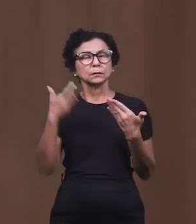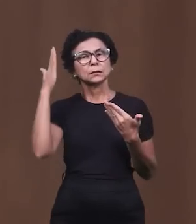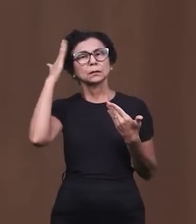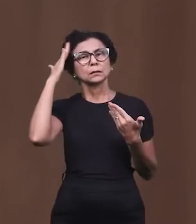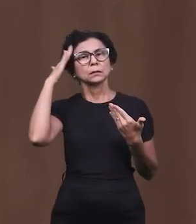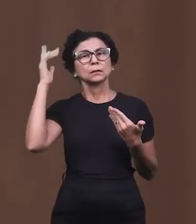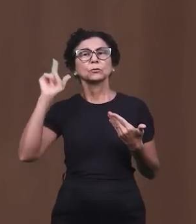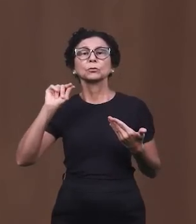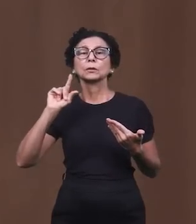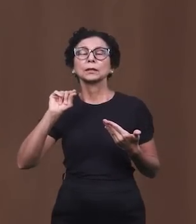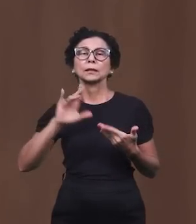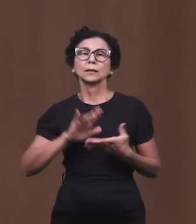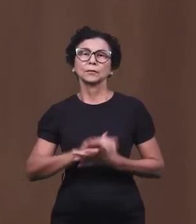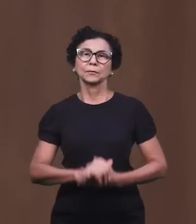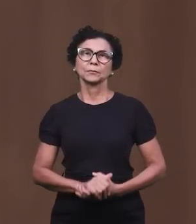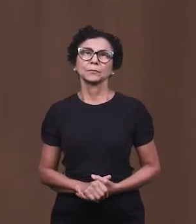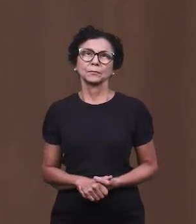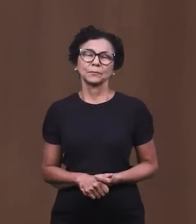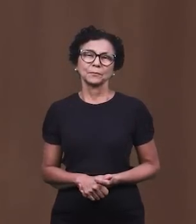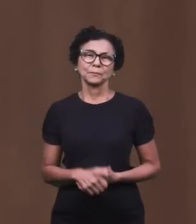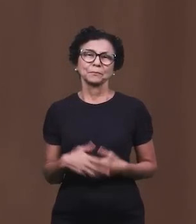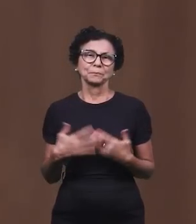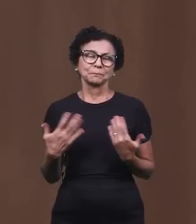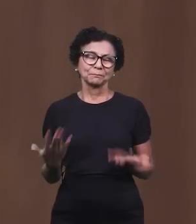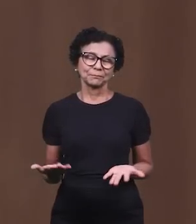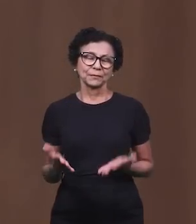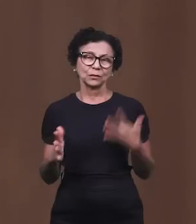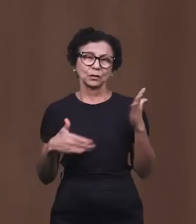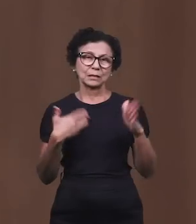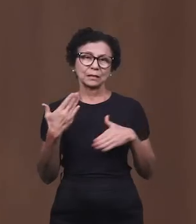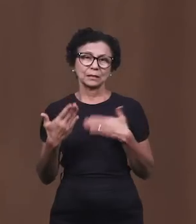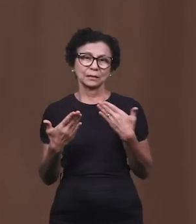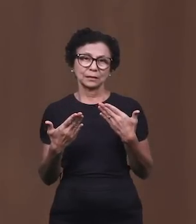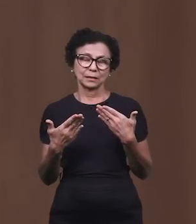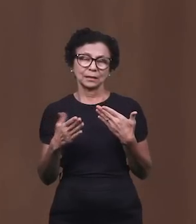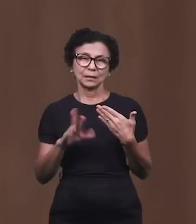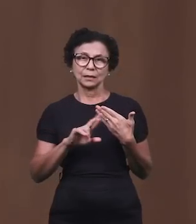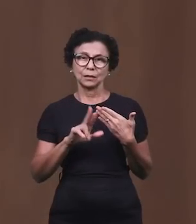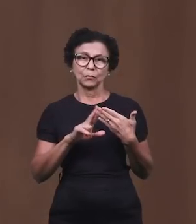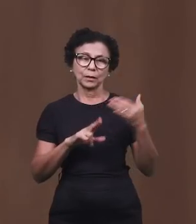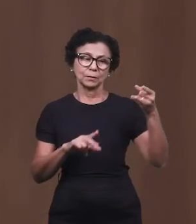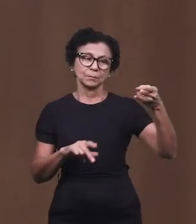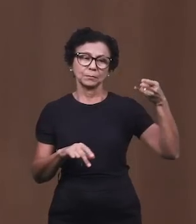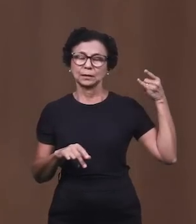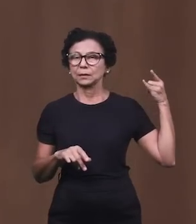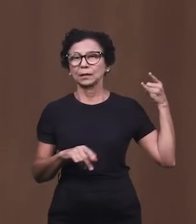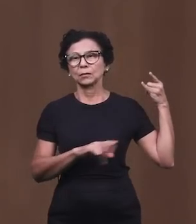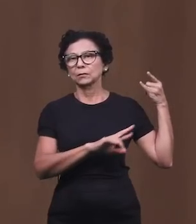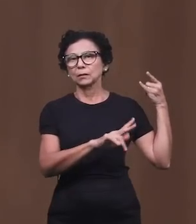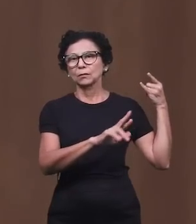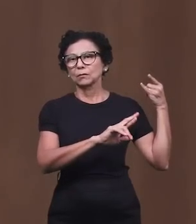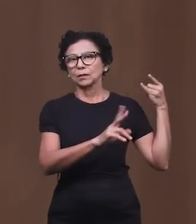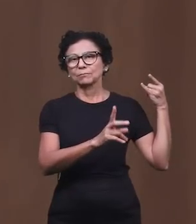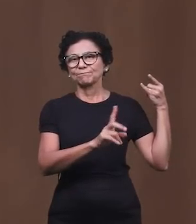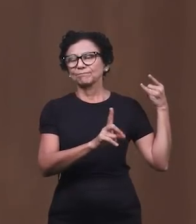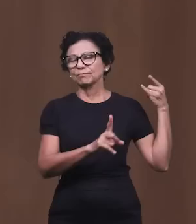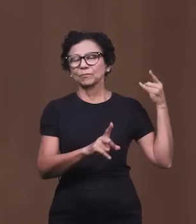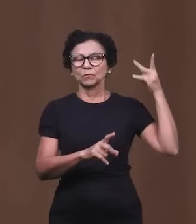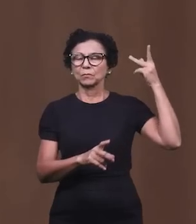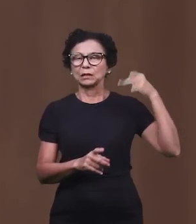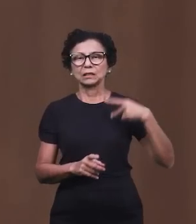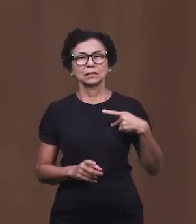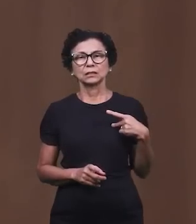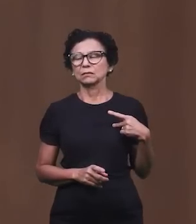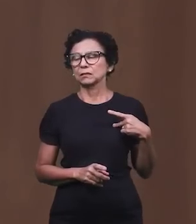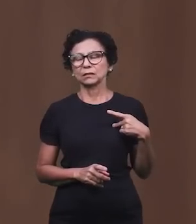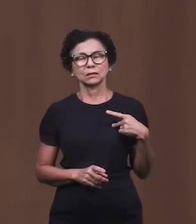não está nos bens, não está naquilo que é material, naquilo que é humano, apenas nos projetos